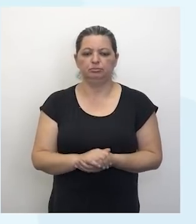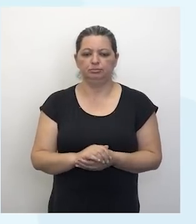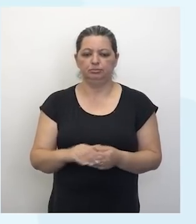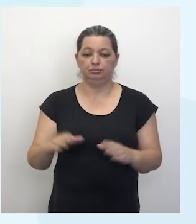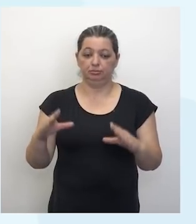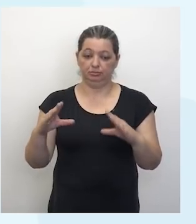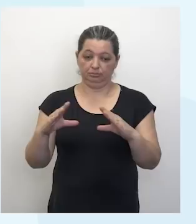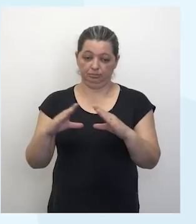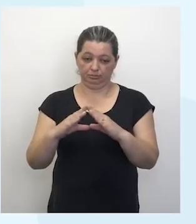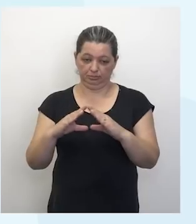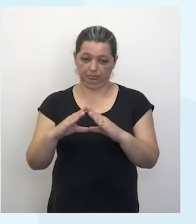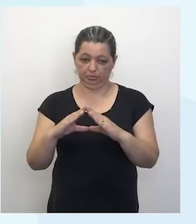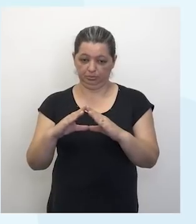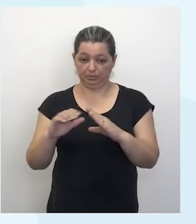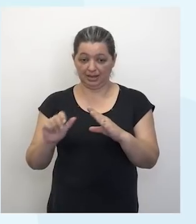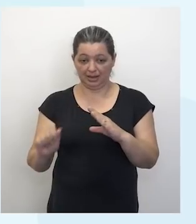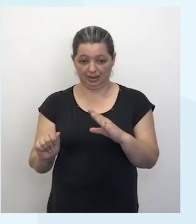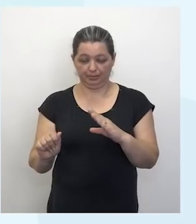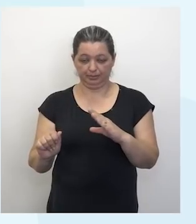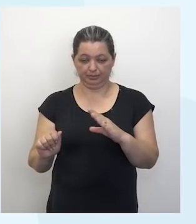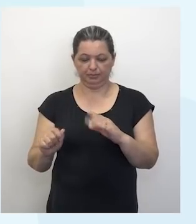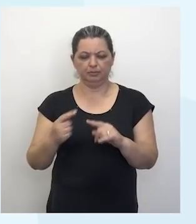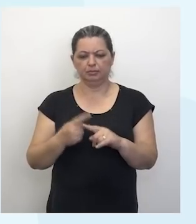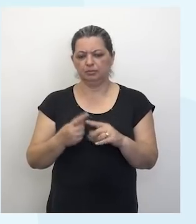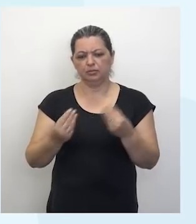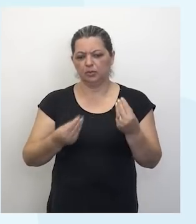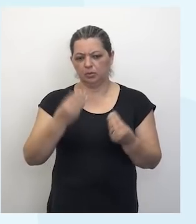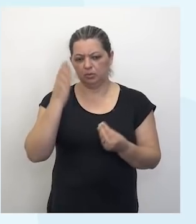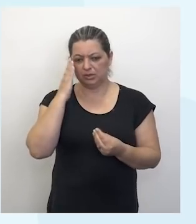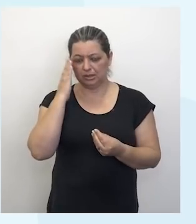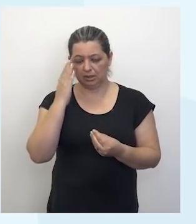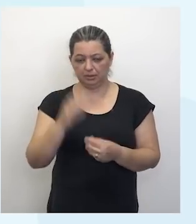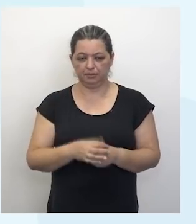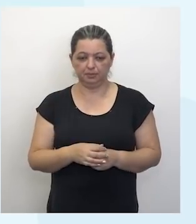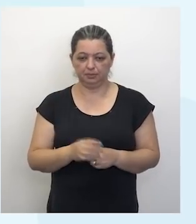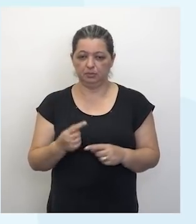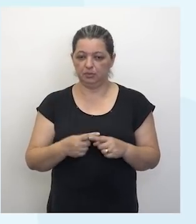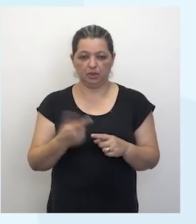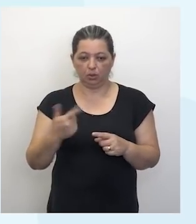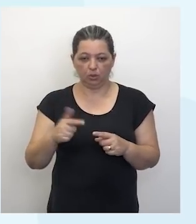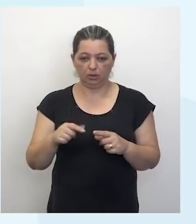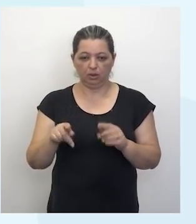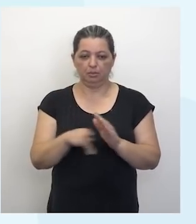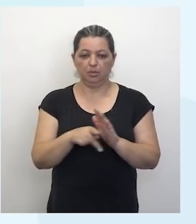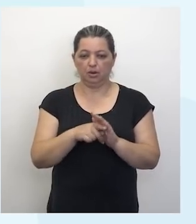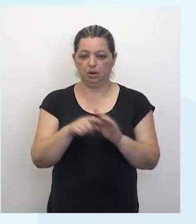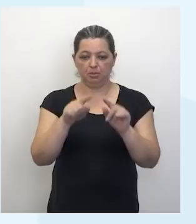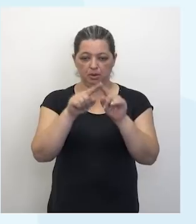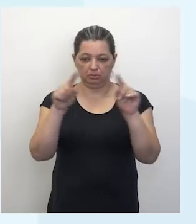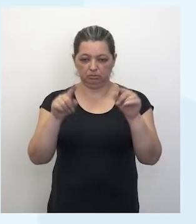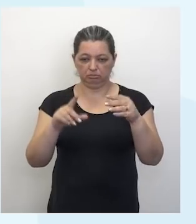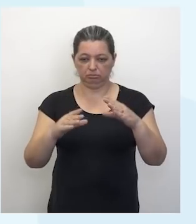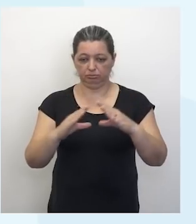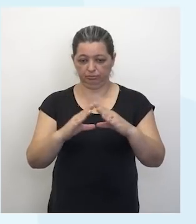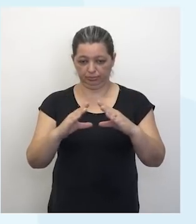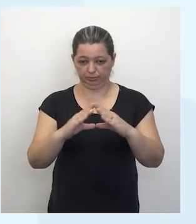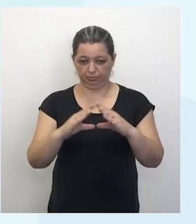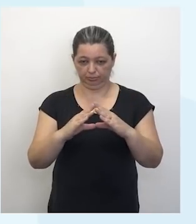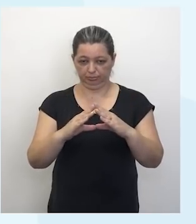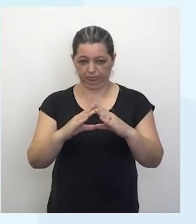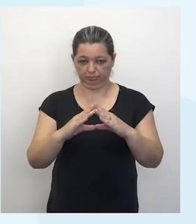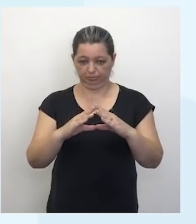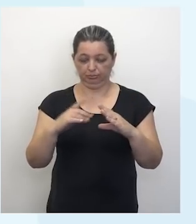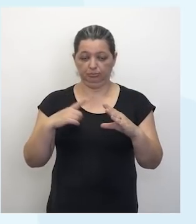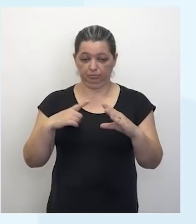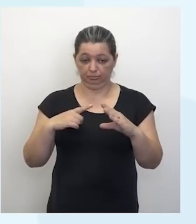este A. Tá? Como eu sei que ele é original? Porque ele não tem essa linhazinha, ó. Todos os outros têm essa linhazinha. Quer dizer